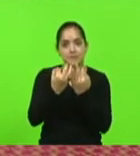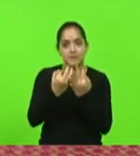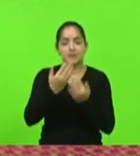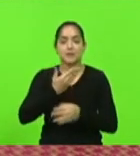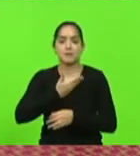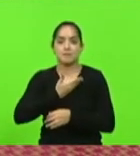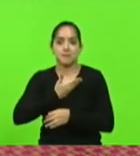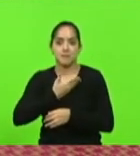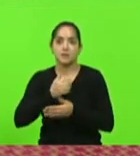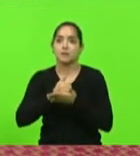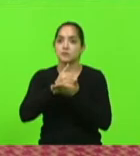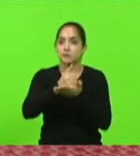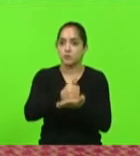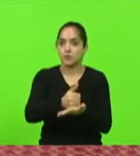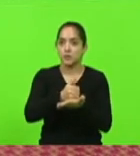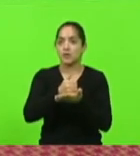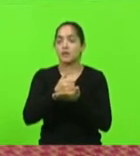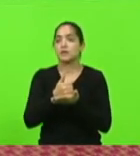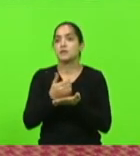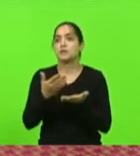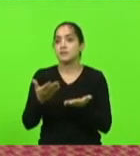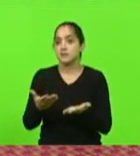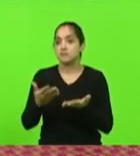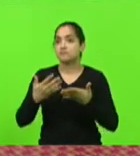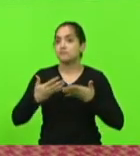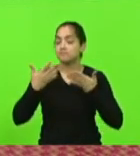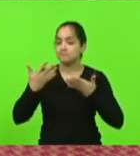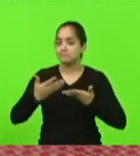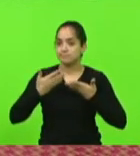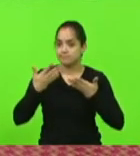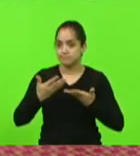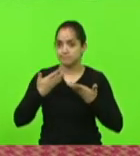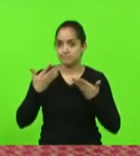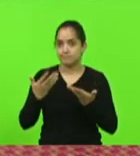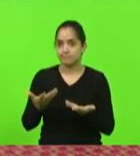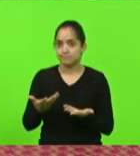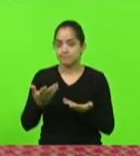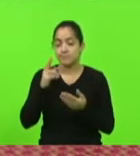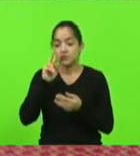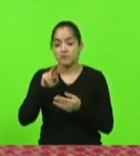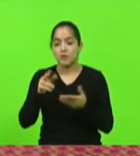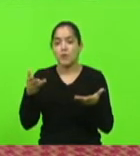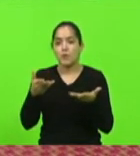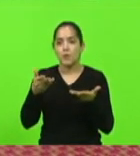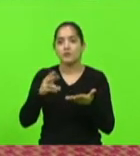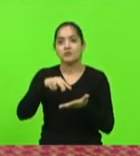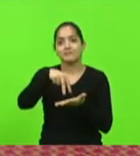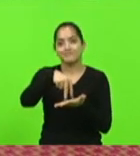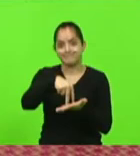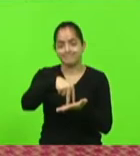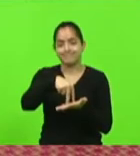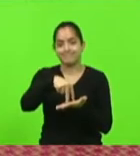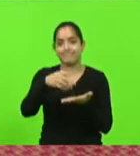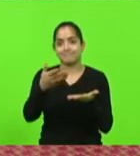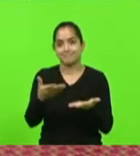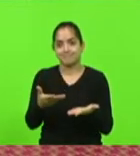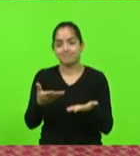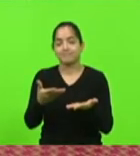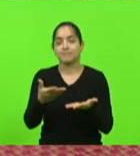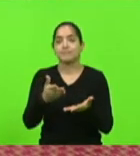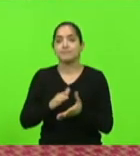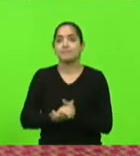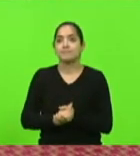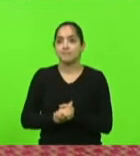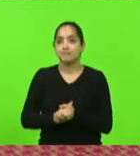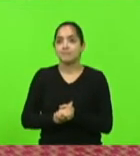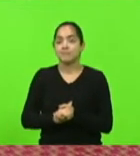amigos, apoiadores, pela alegria e de ver hoje o amigo nesse cargo, porque